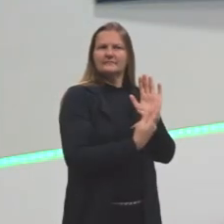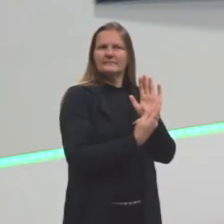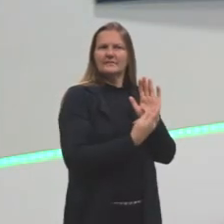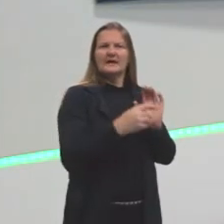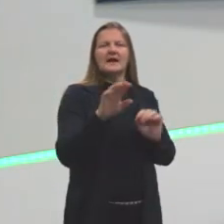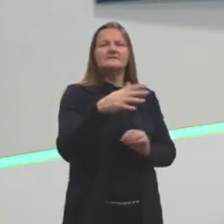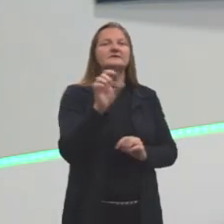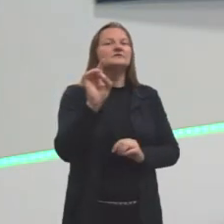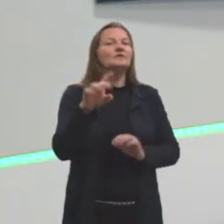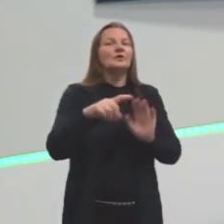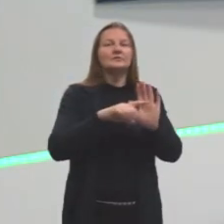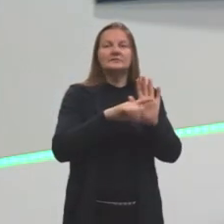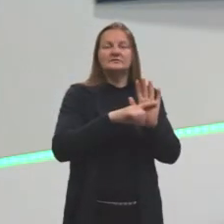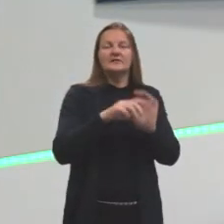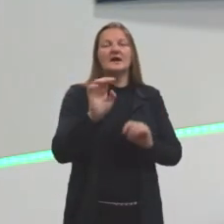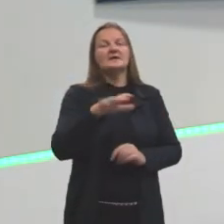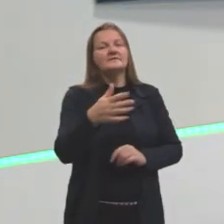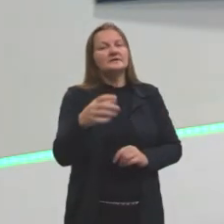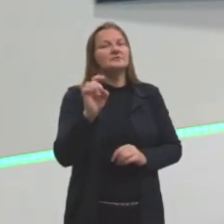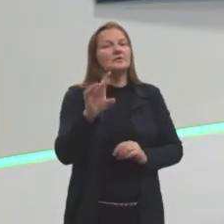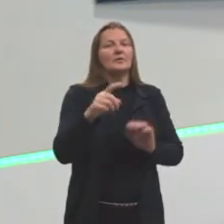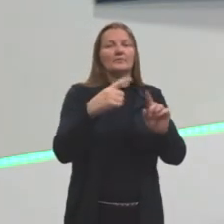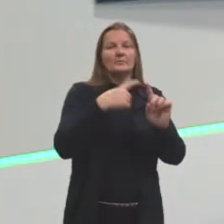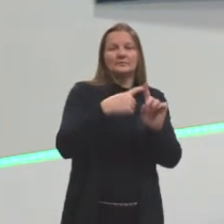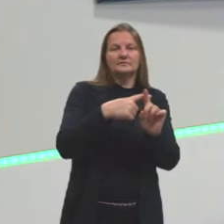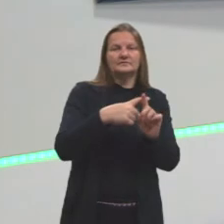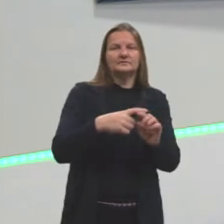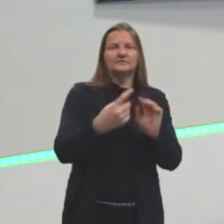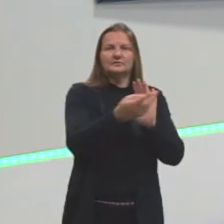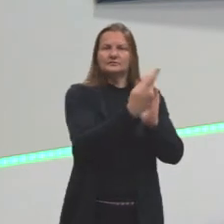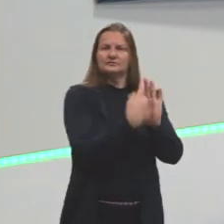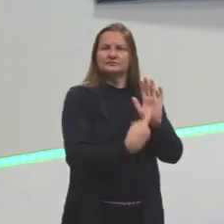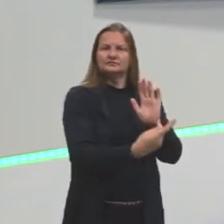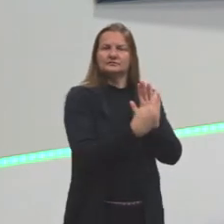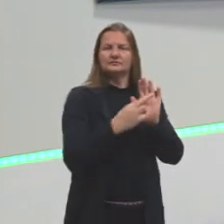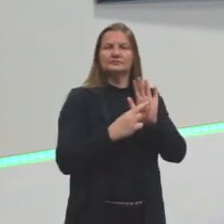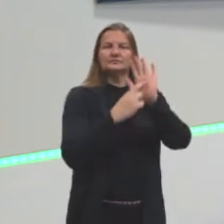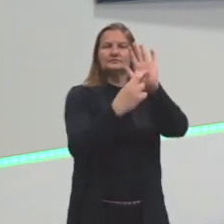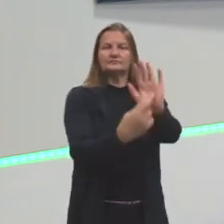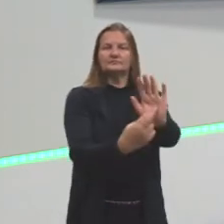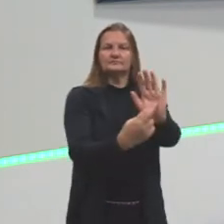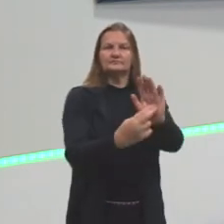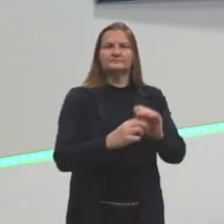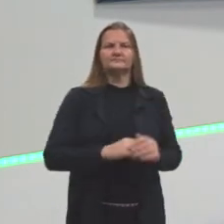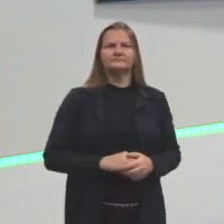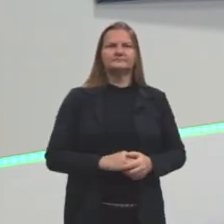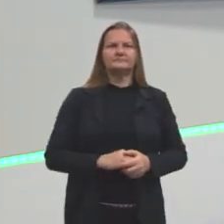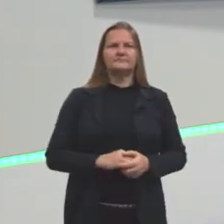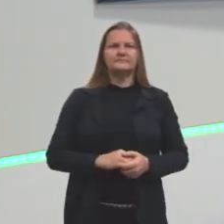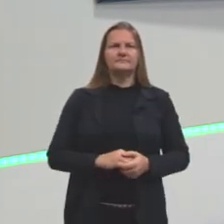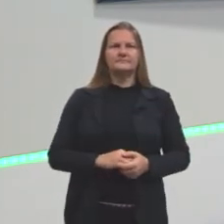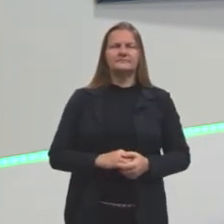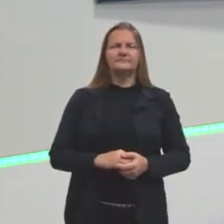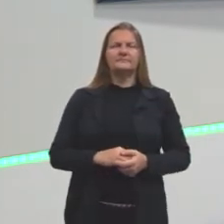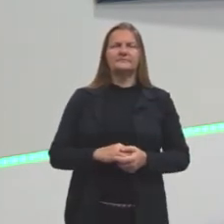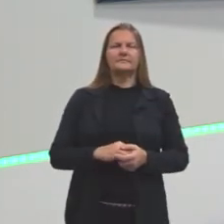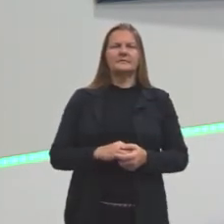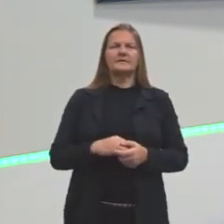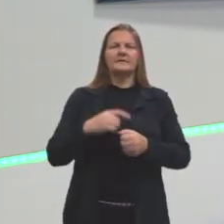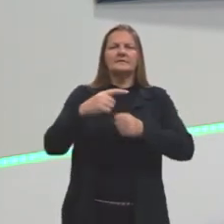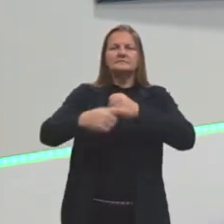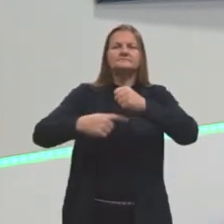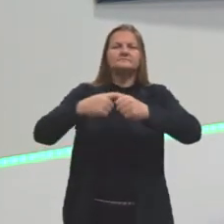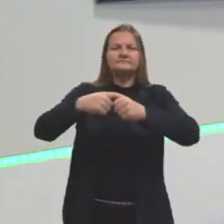às vezes somente com Positivo tá é uma forma diferente de representar então aqui como se a gente tivesse um átomo tá